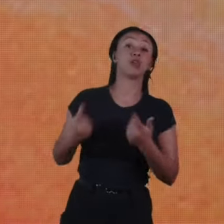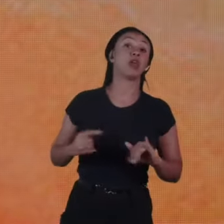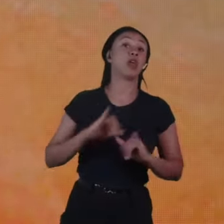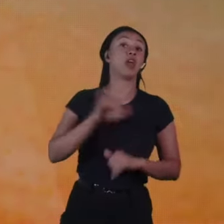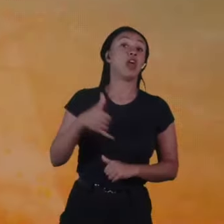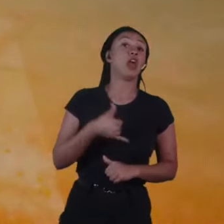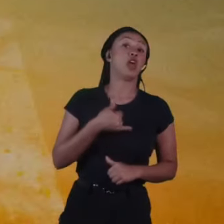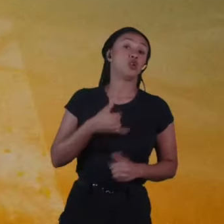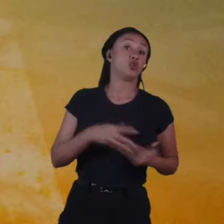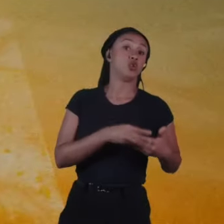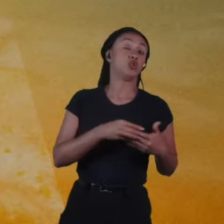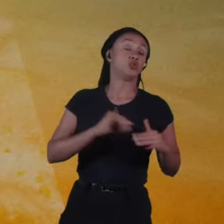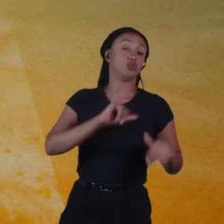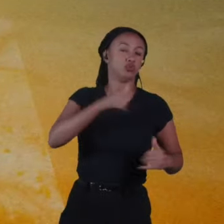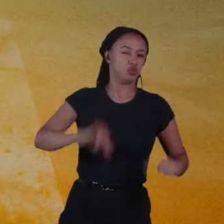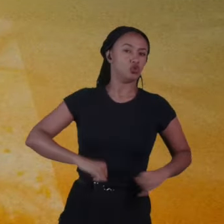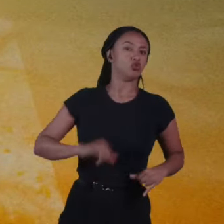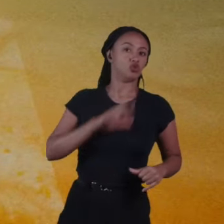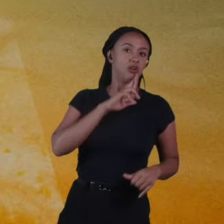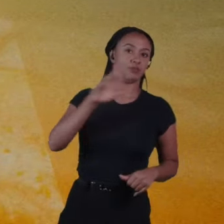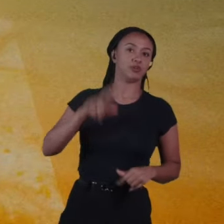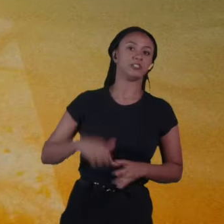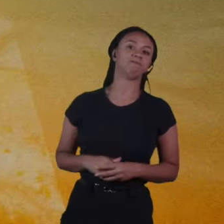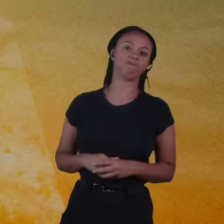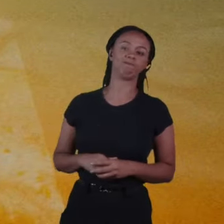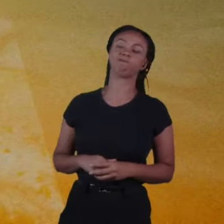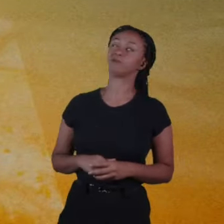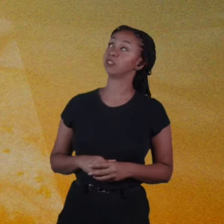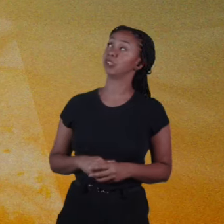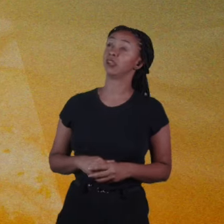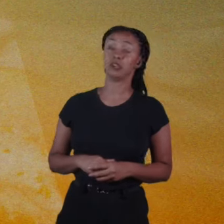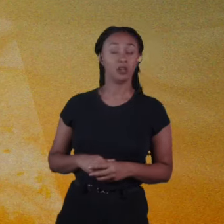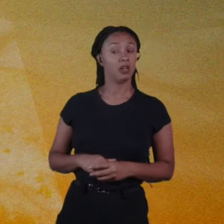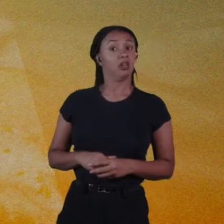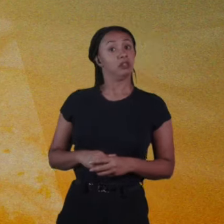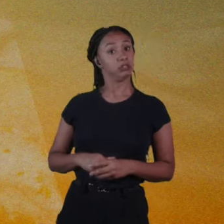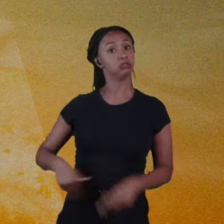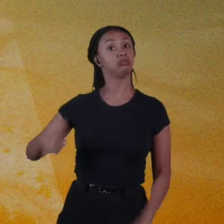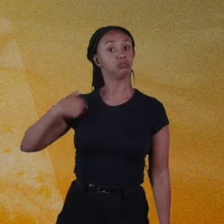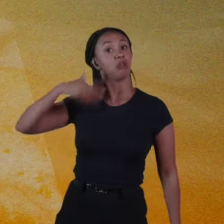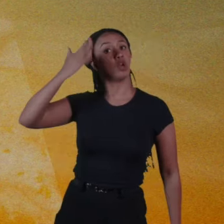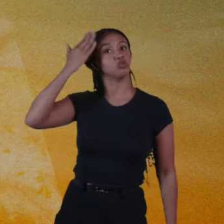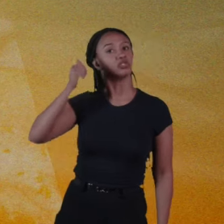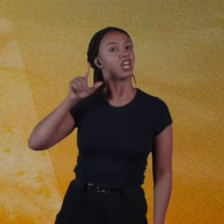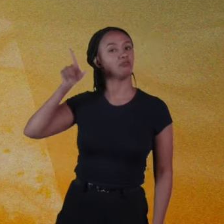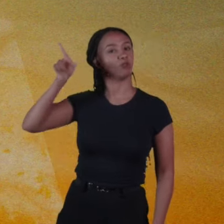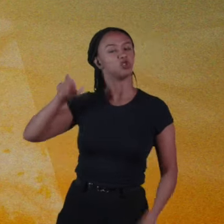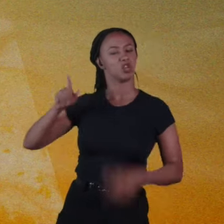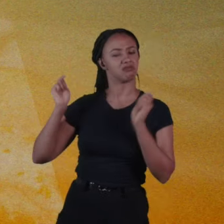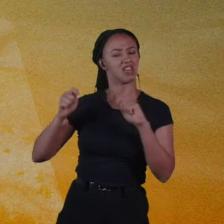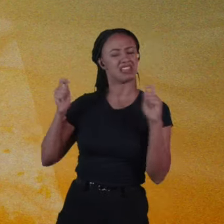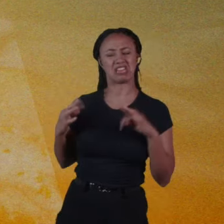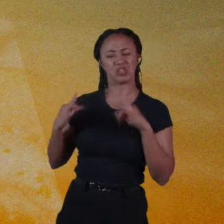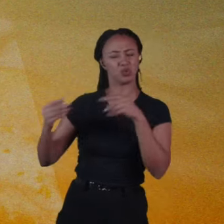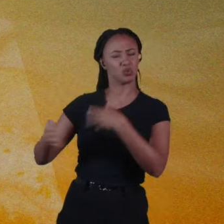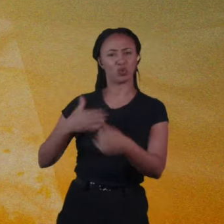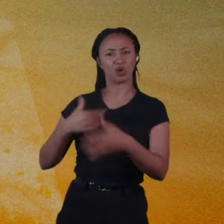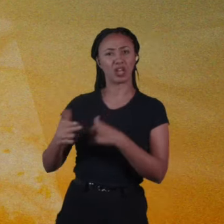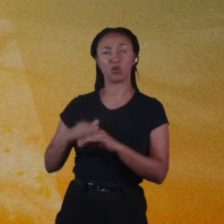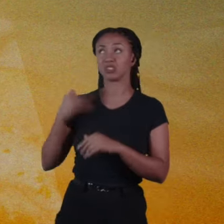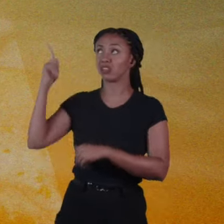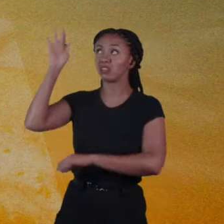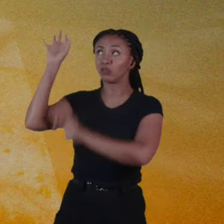Senhor: bem sei que tudo podes e nenhum dos teus planos pode ser frustrado,